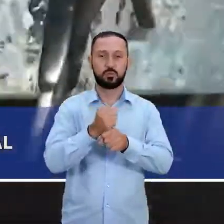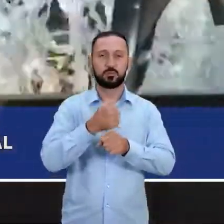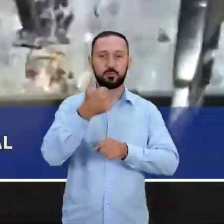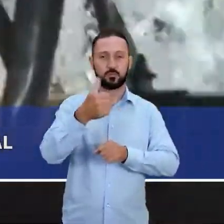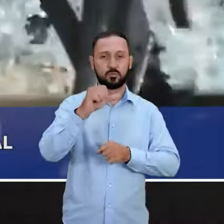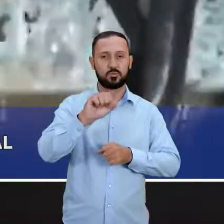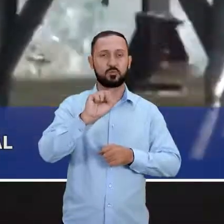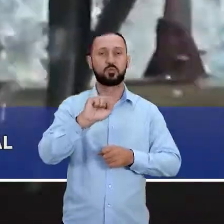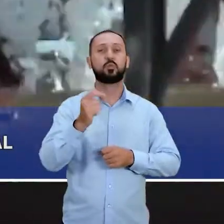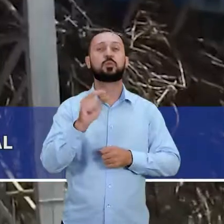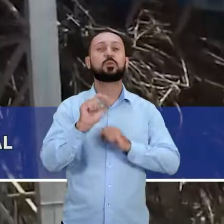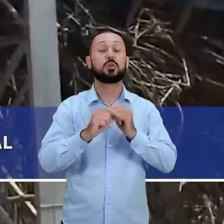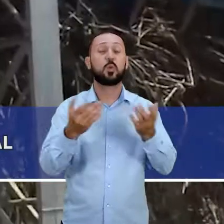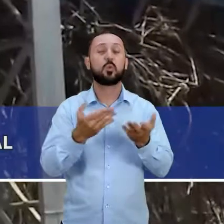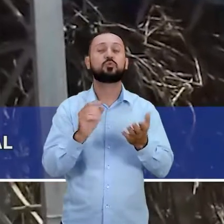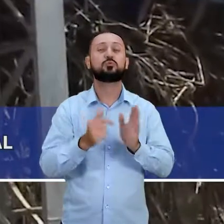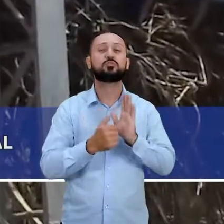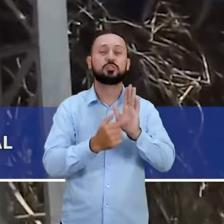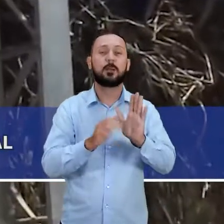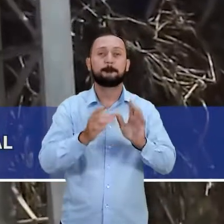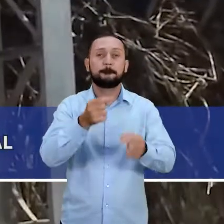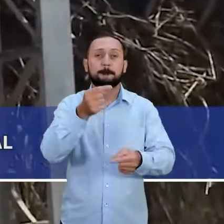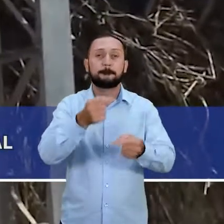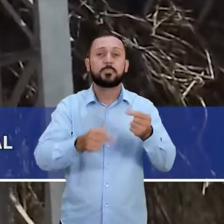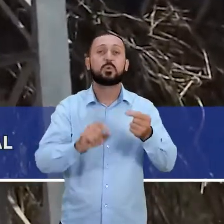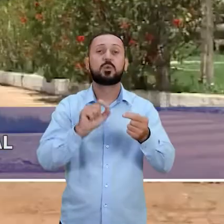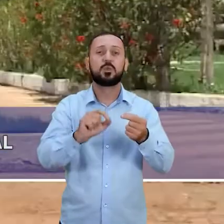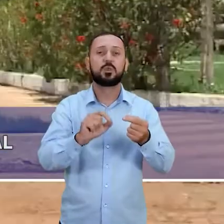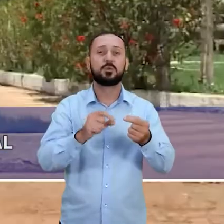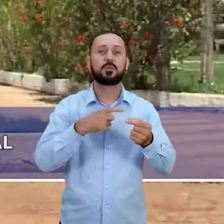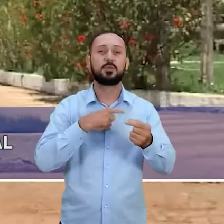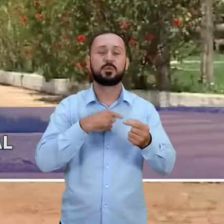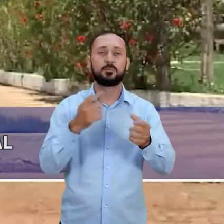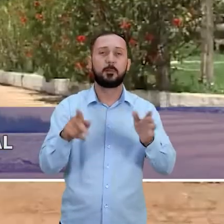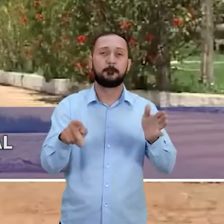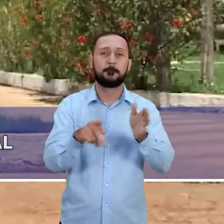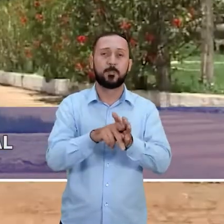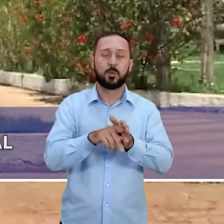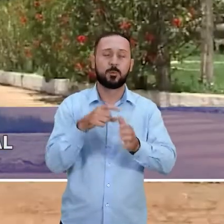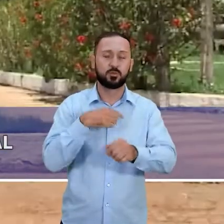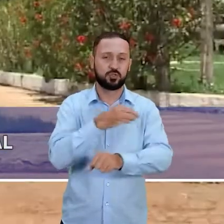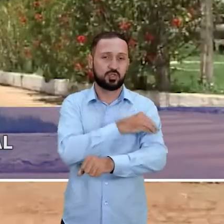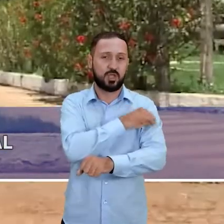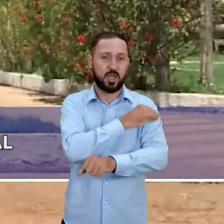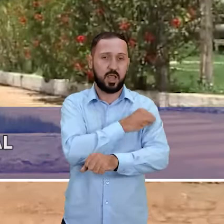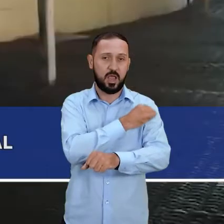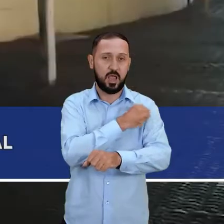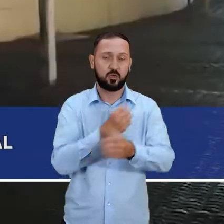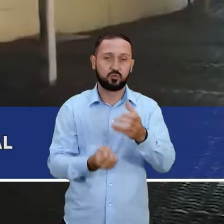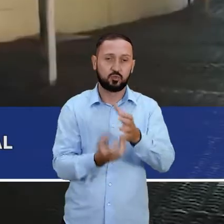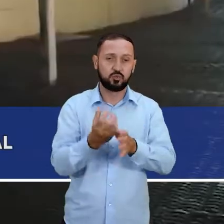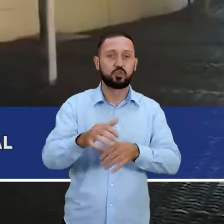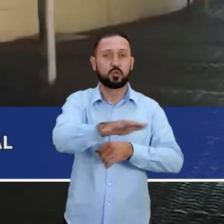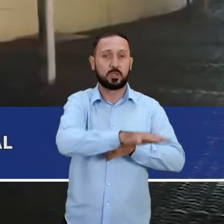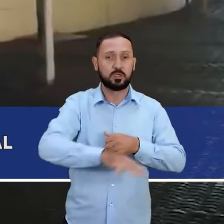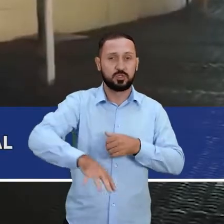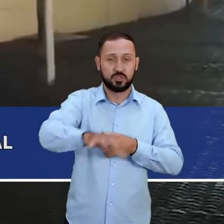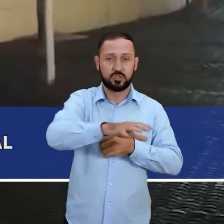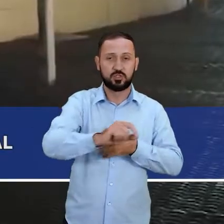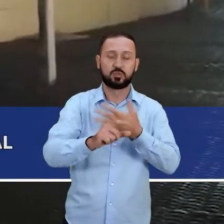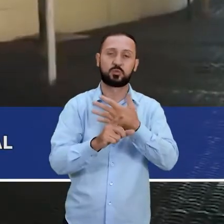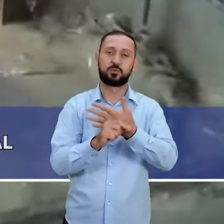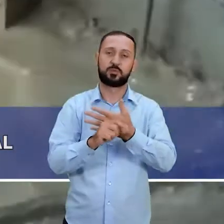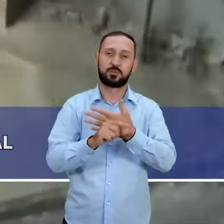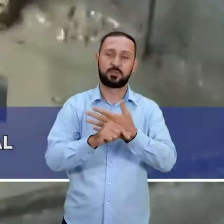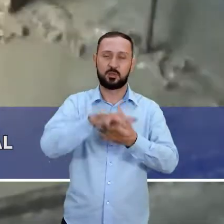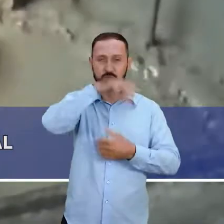de 1982, que atualmente já proíbe a instalação de destilaria de álcool e usinas de açúcar na área